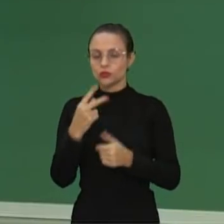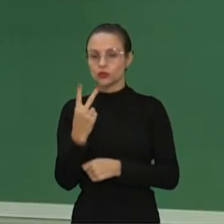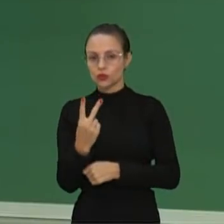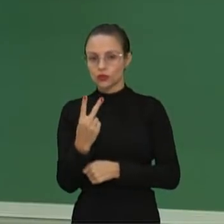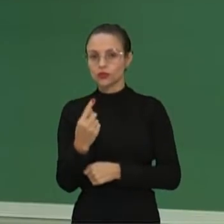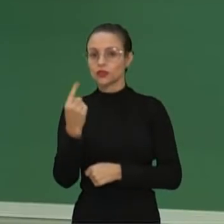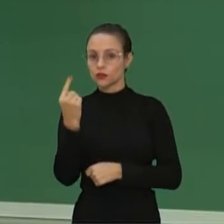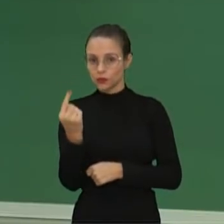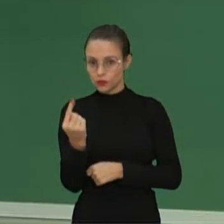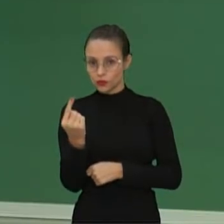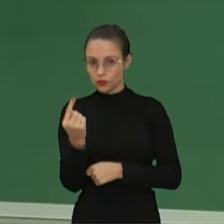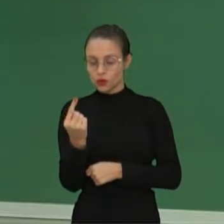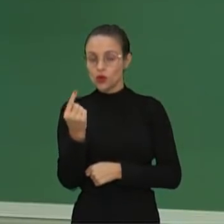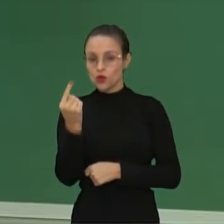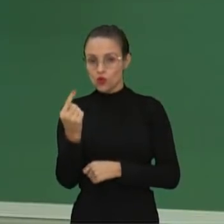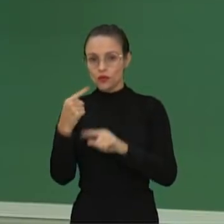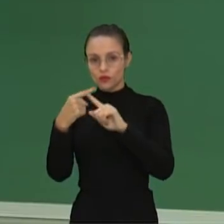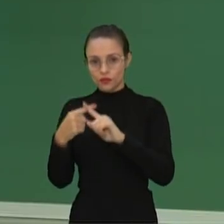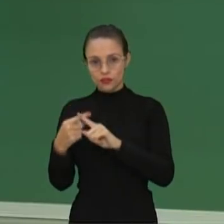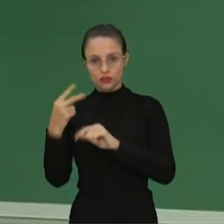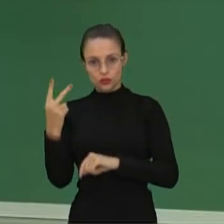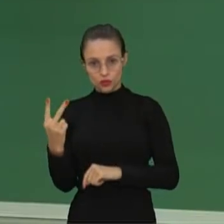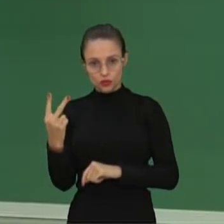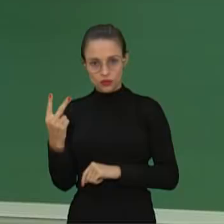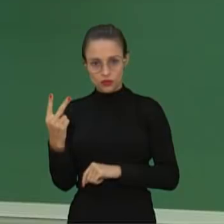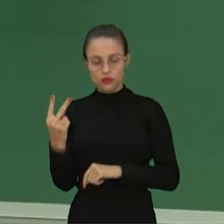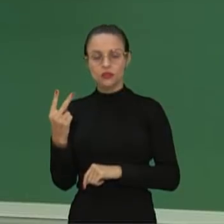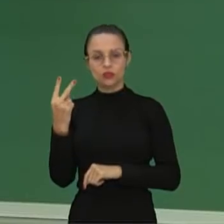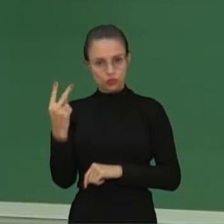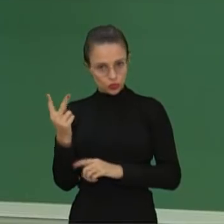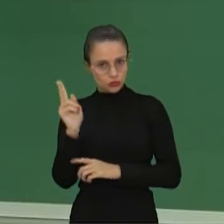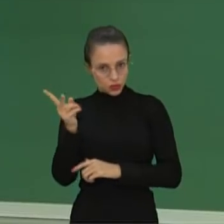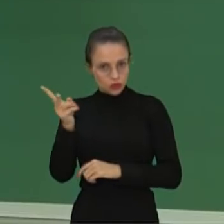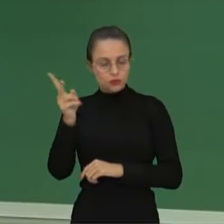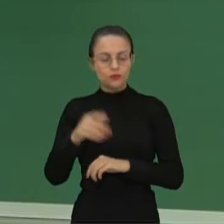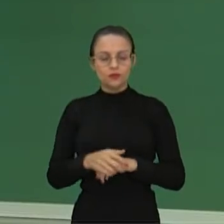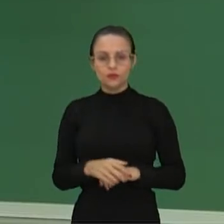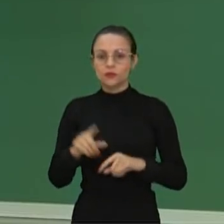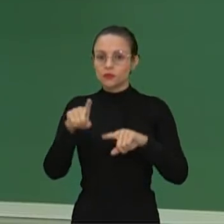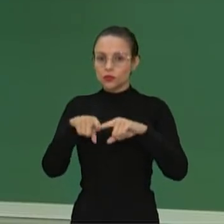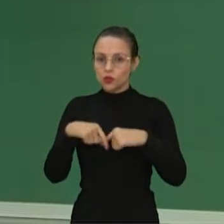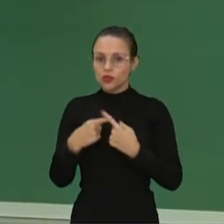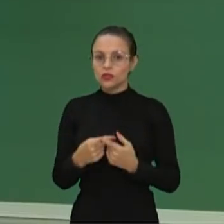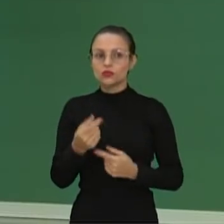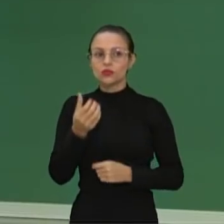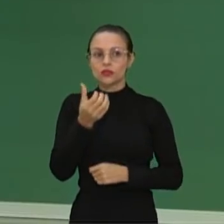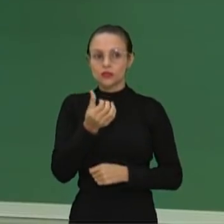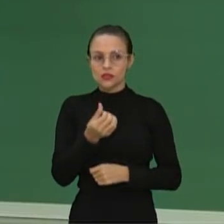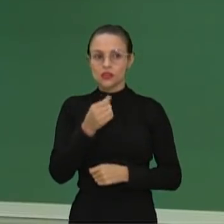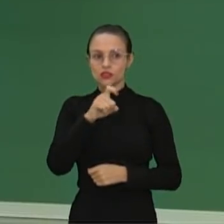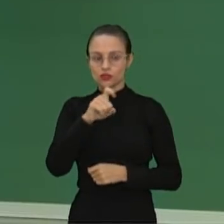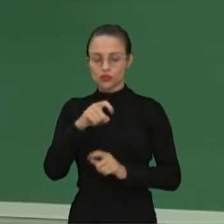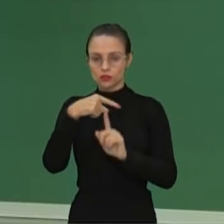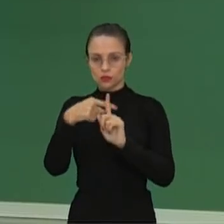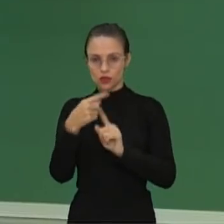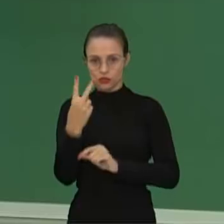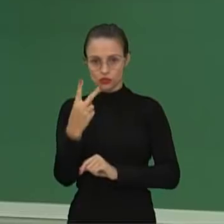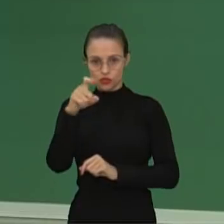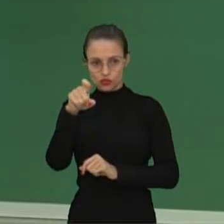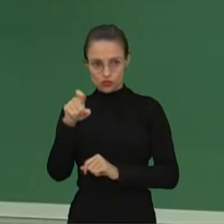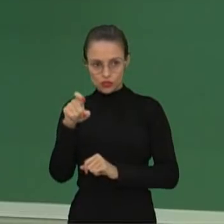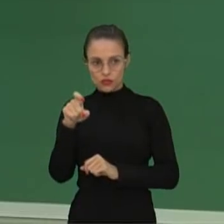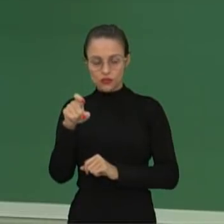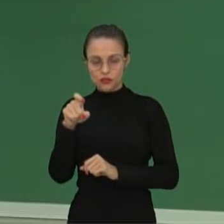2 dá 1. 1 vezes 2 dá 2 mesmo, né? Por isso que ficou 6x mais